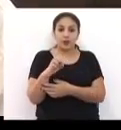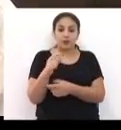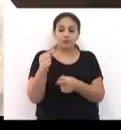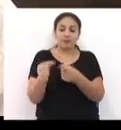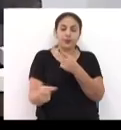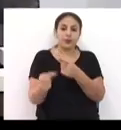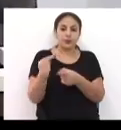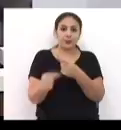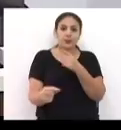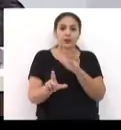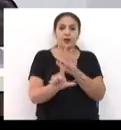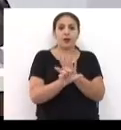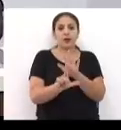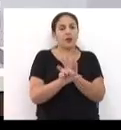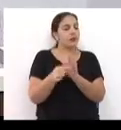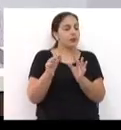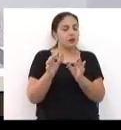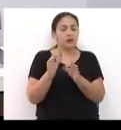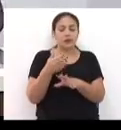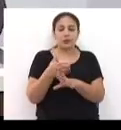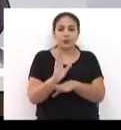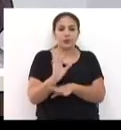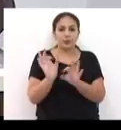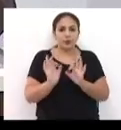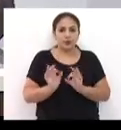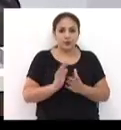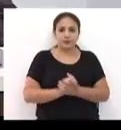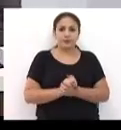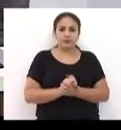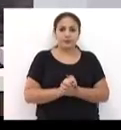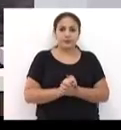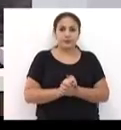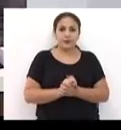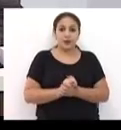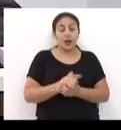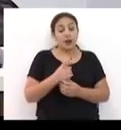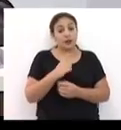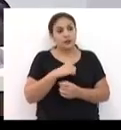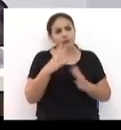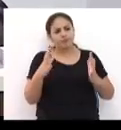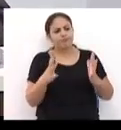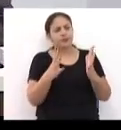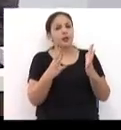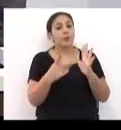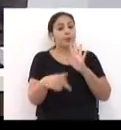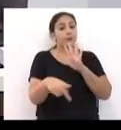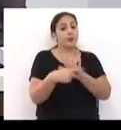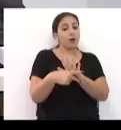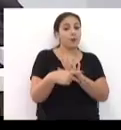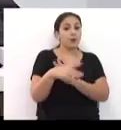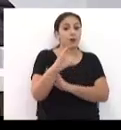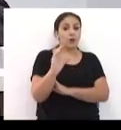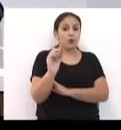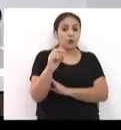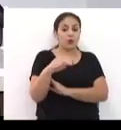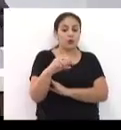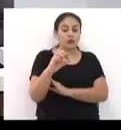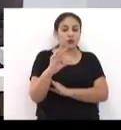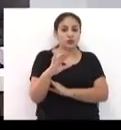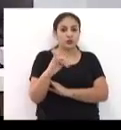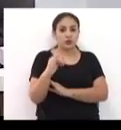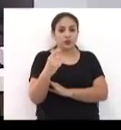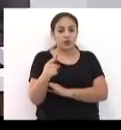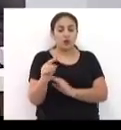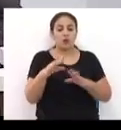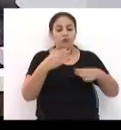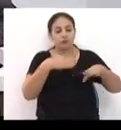pela inconstitucionalidade e para não aprovar o projeto. Afronta o princípio constitucional da isonomia